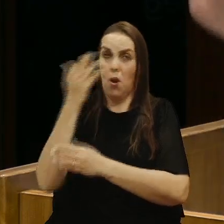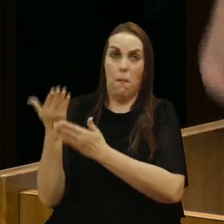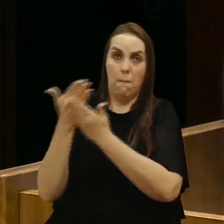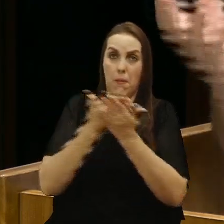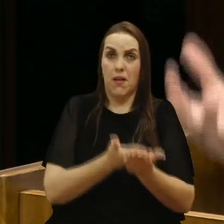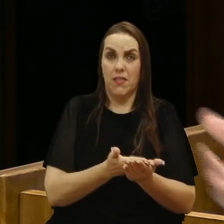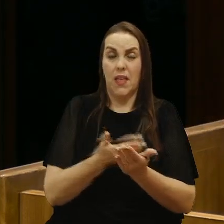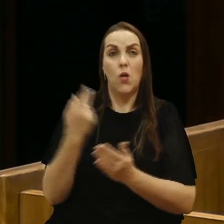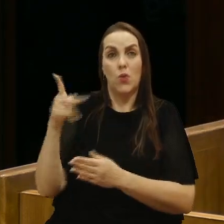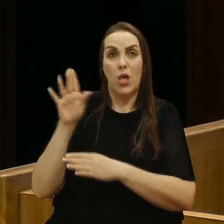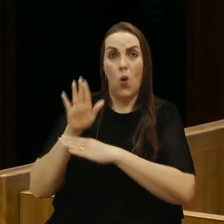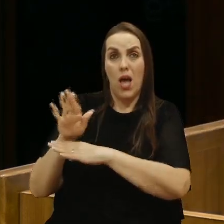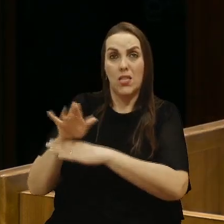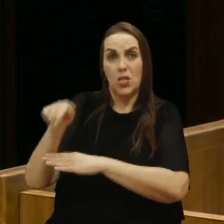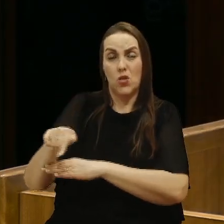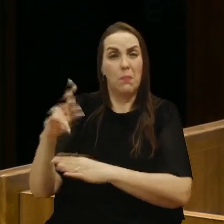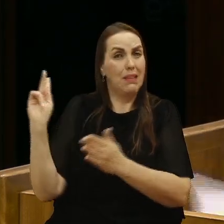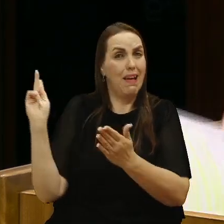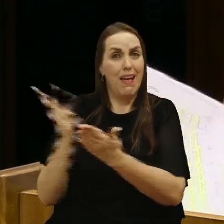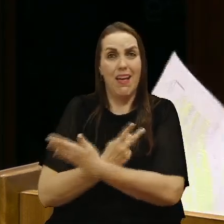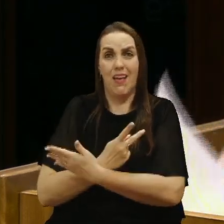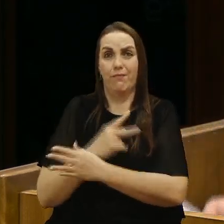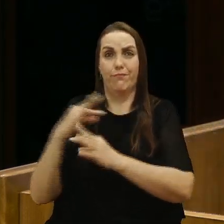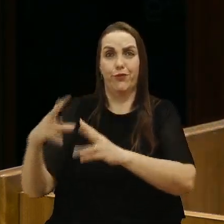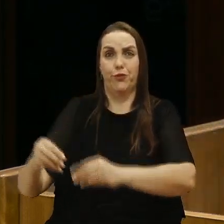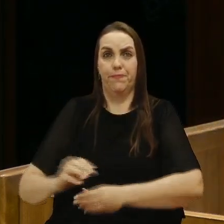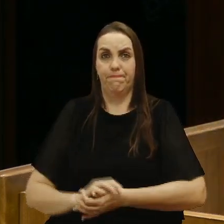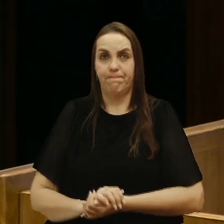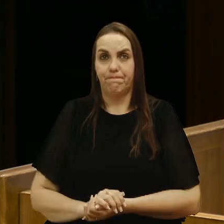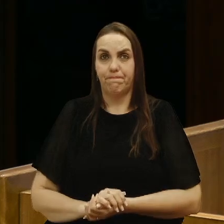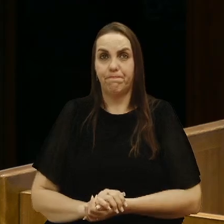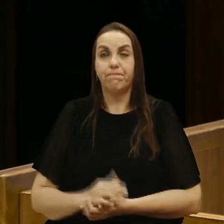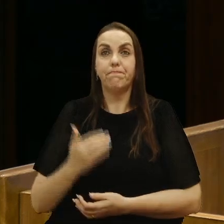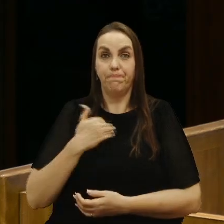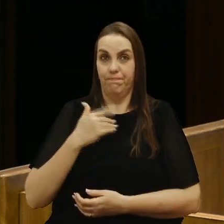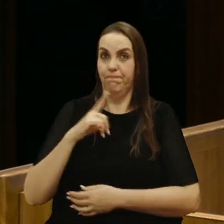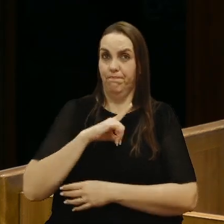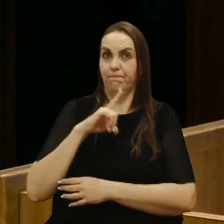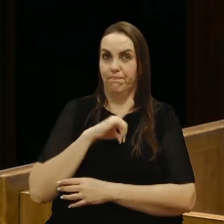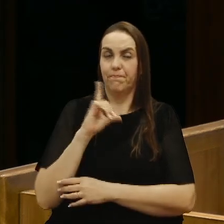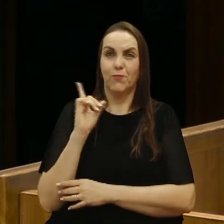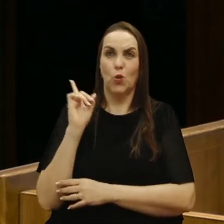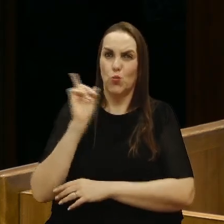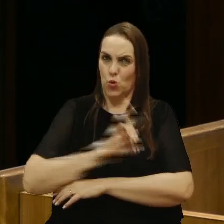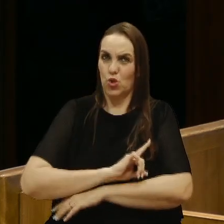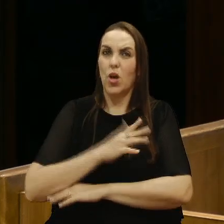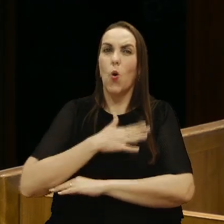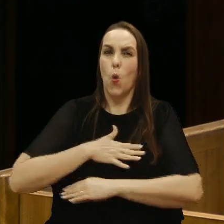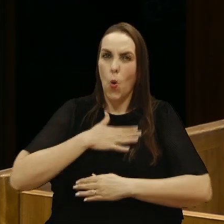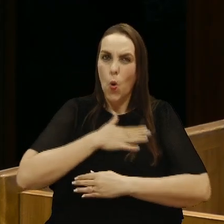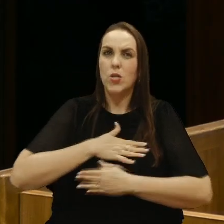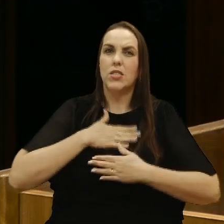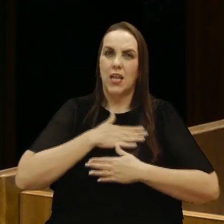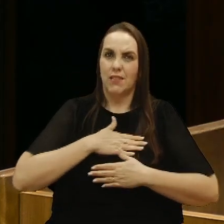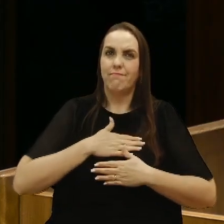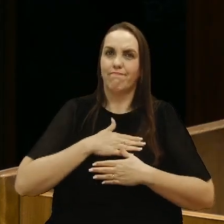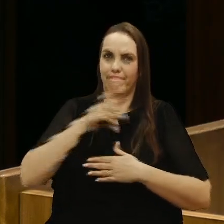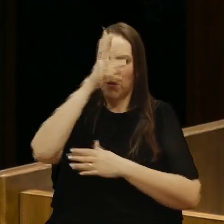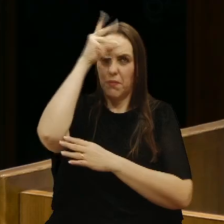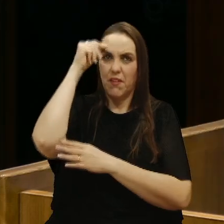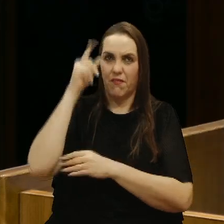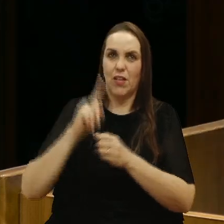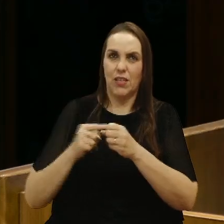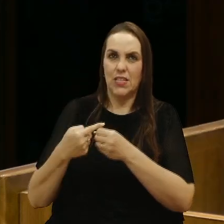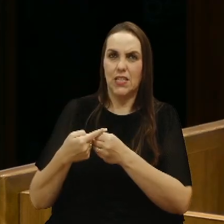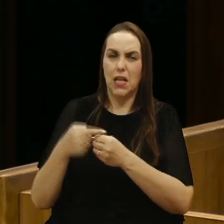assessores, mas está tudo errado. Eu tenho um dia, gostaria de ser prefeito dessa cidade. E eu estou aprendendo